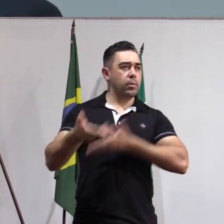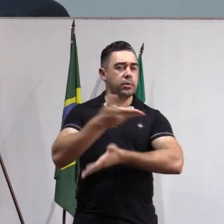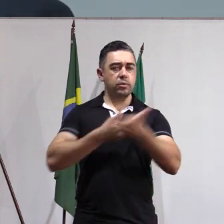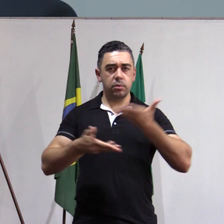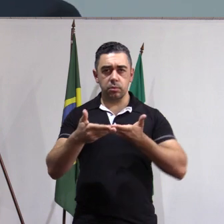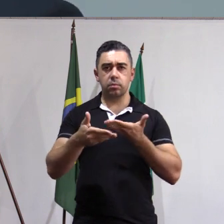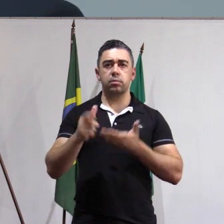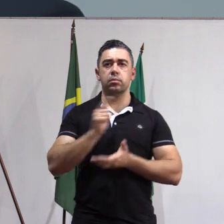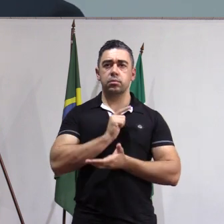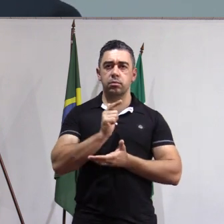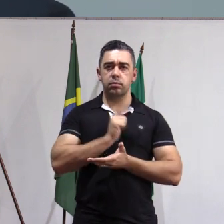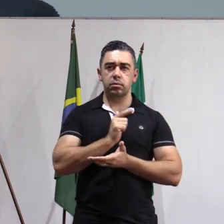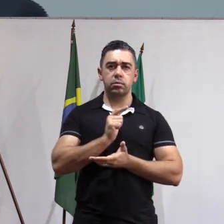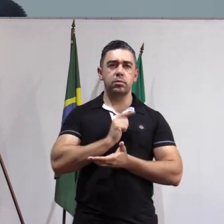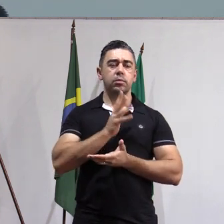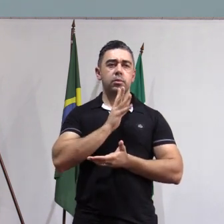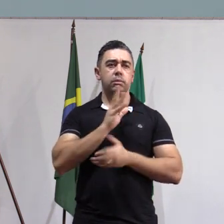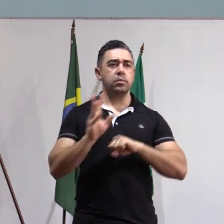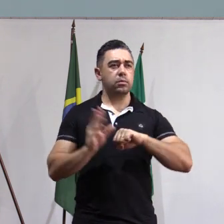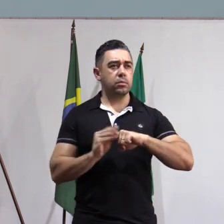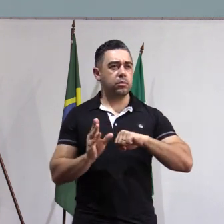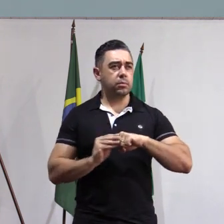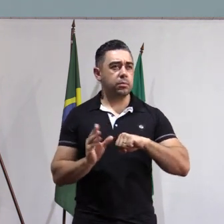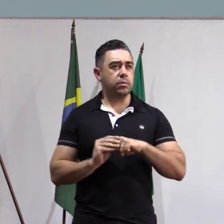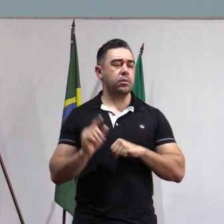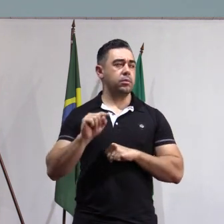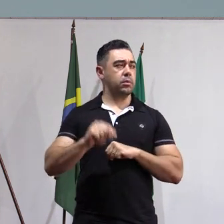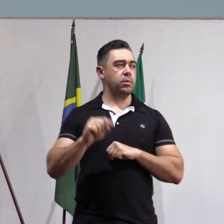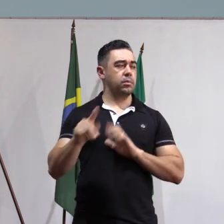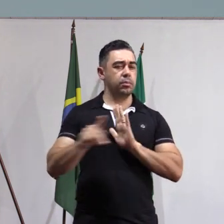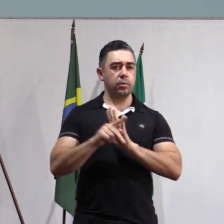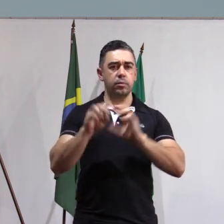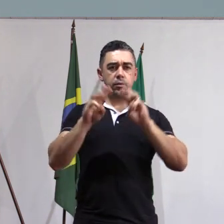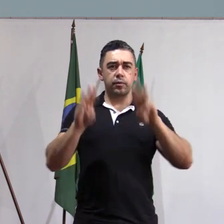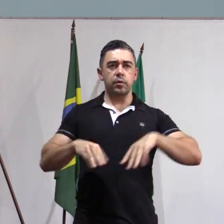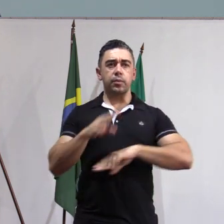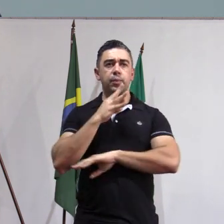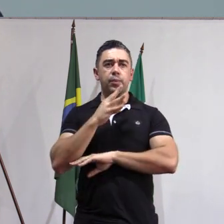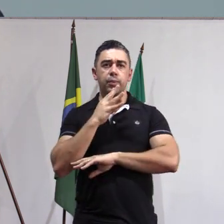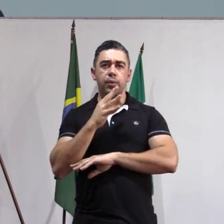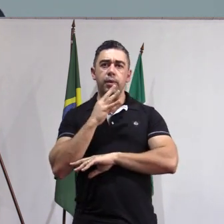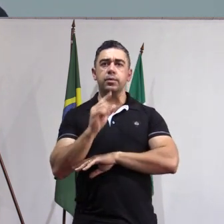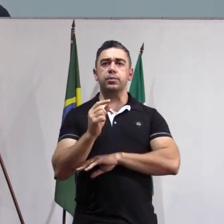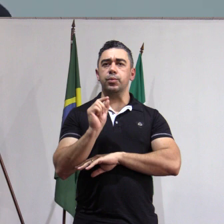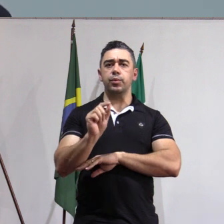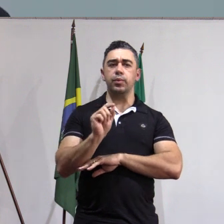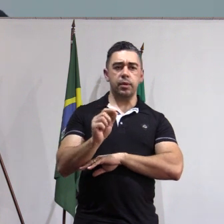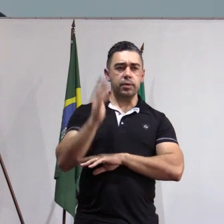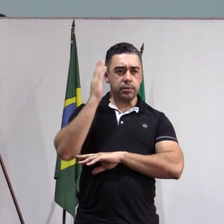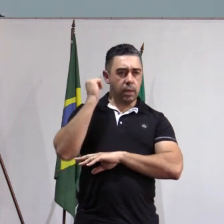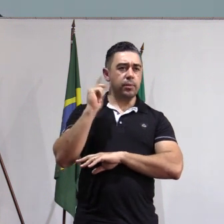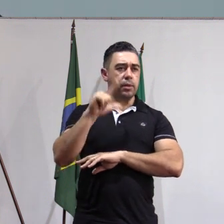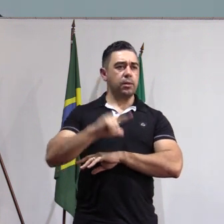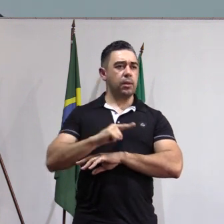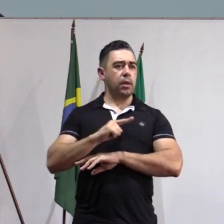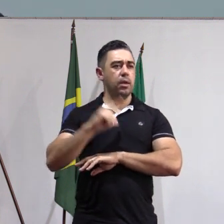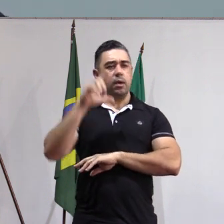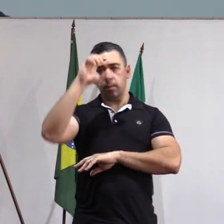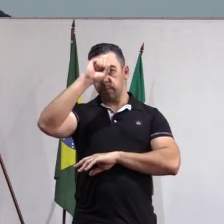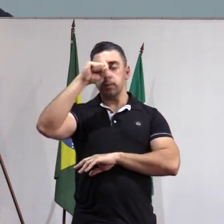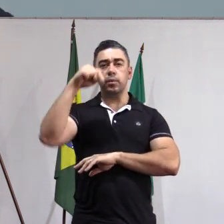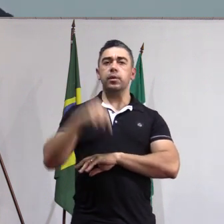compartilhado dos conhecimentos da universidade. Eles reconhecem que são o que são porque aprenderam nessa